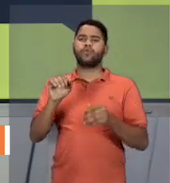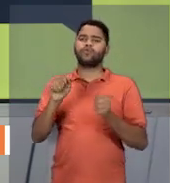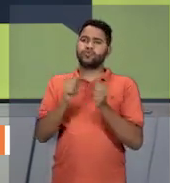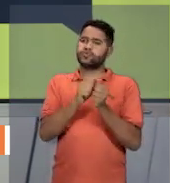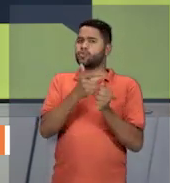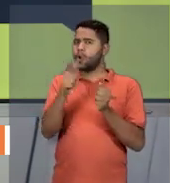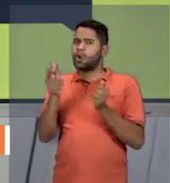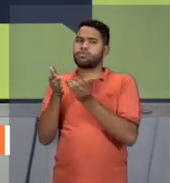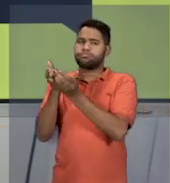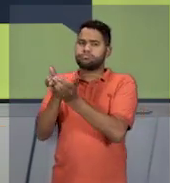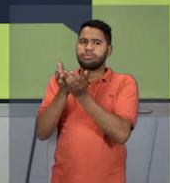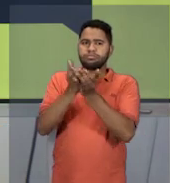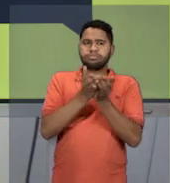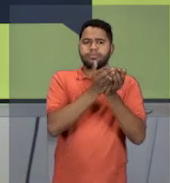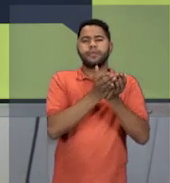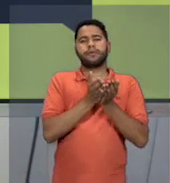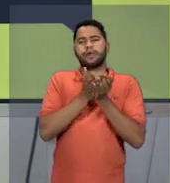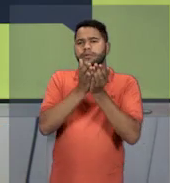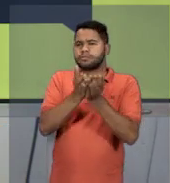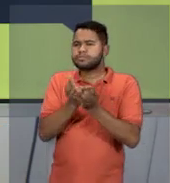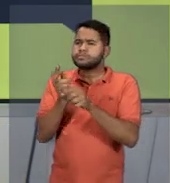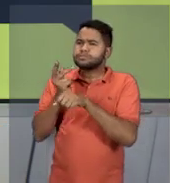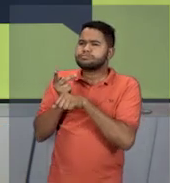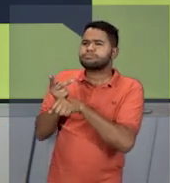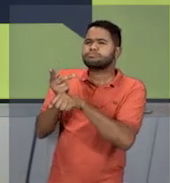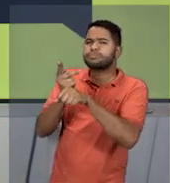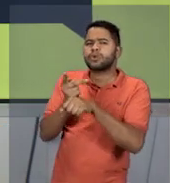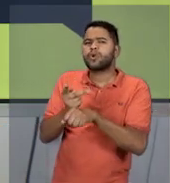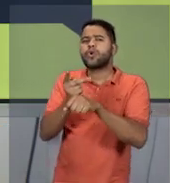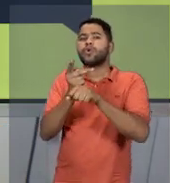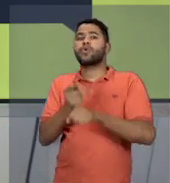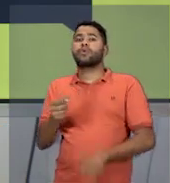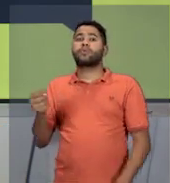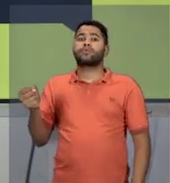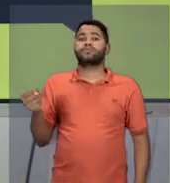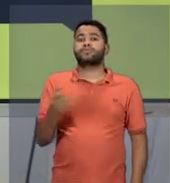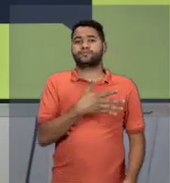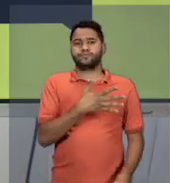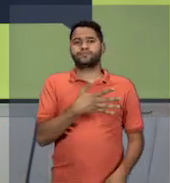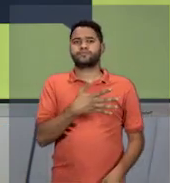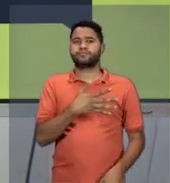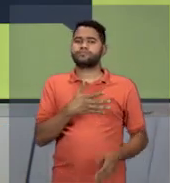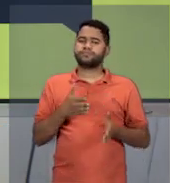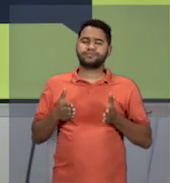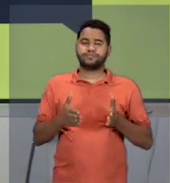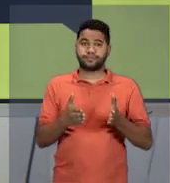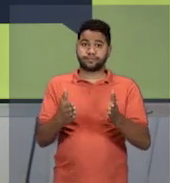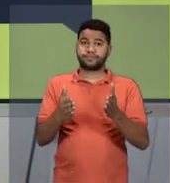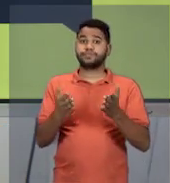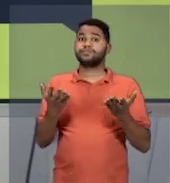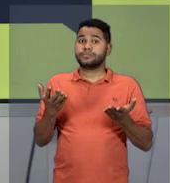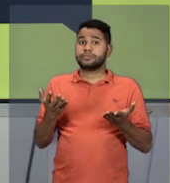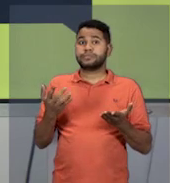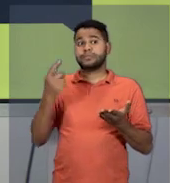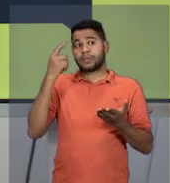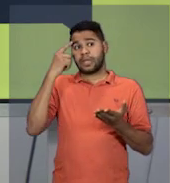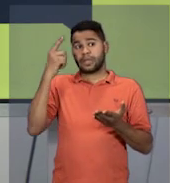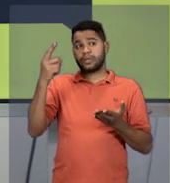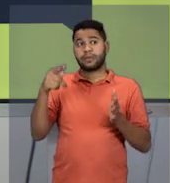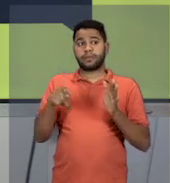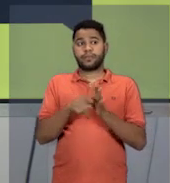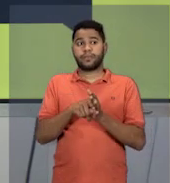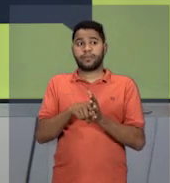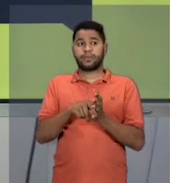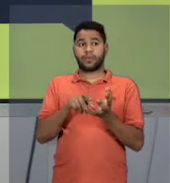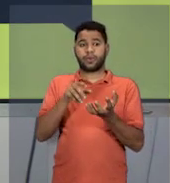outras, e vai navegar em busca de um novo caminho para as Índias. A ideia dele era dar a volta